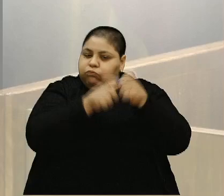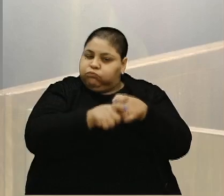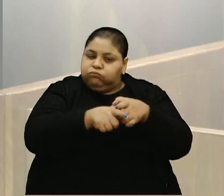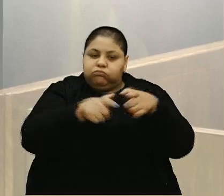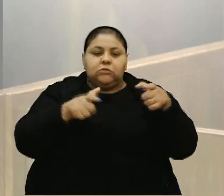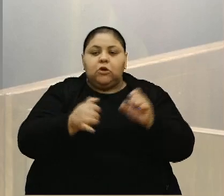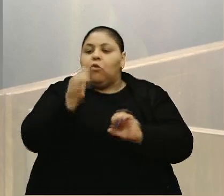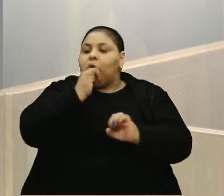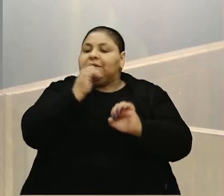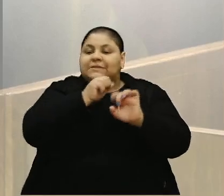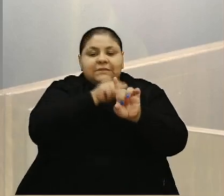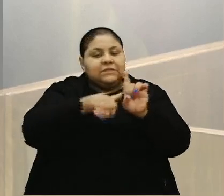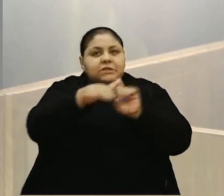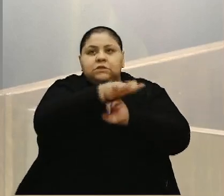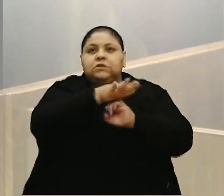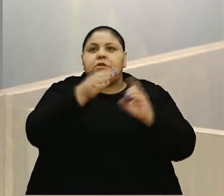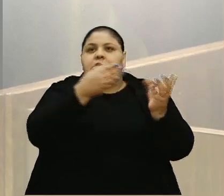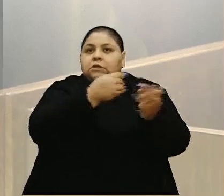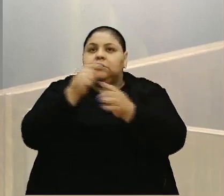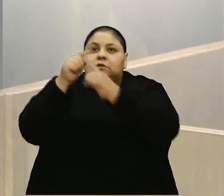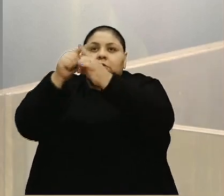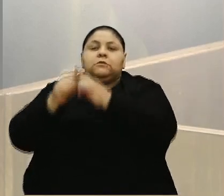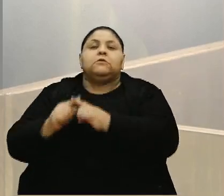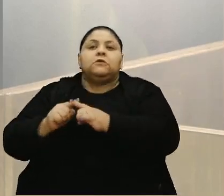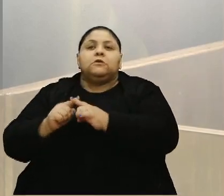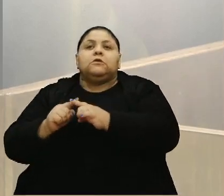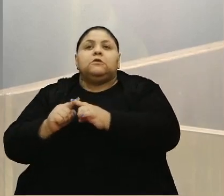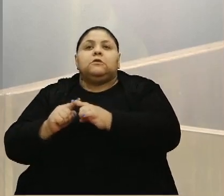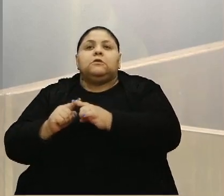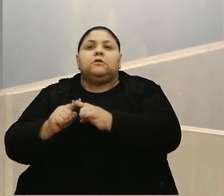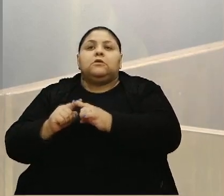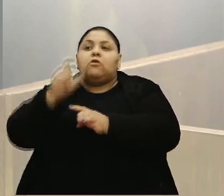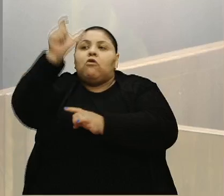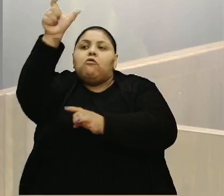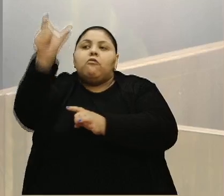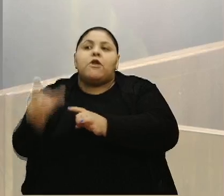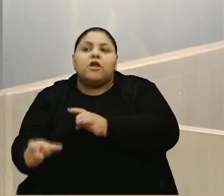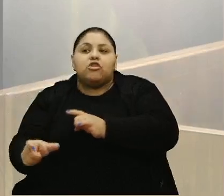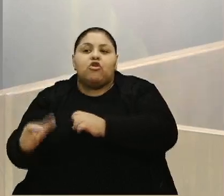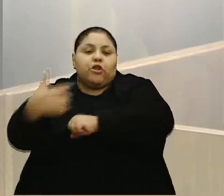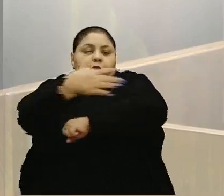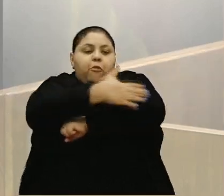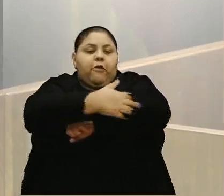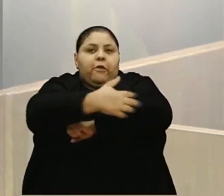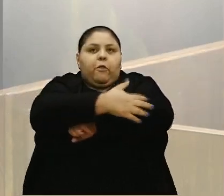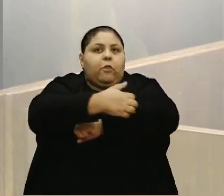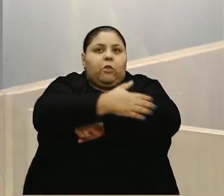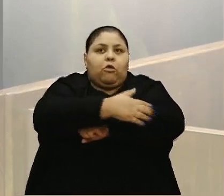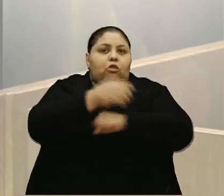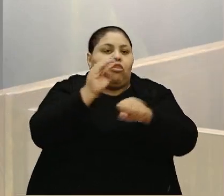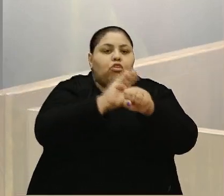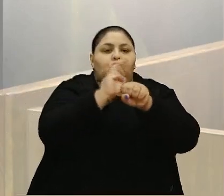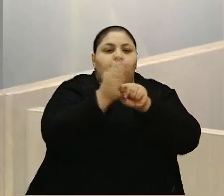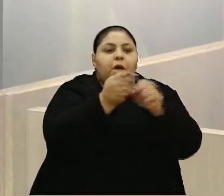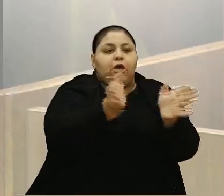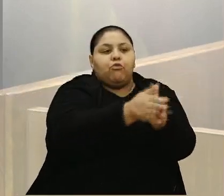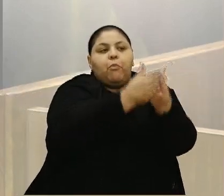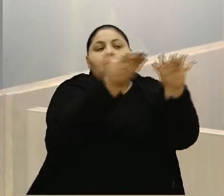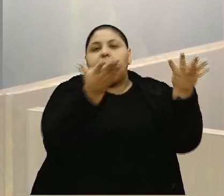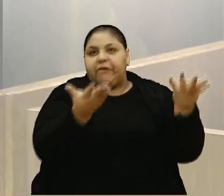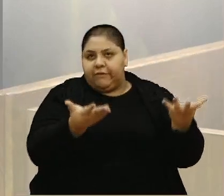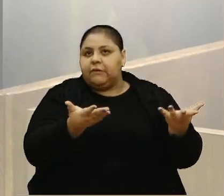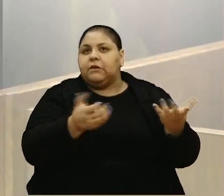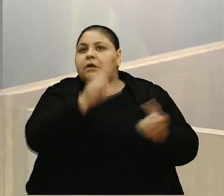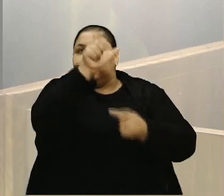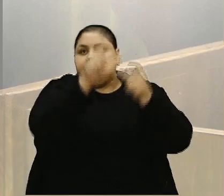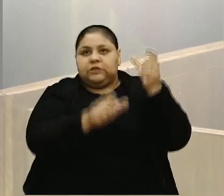para a sociedade, que muitas vezes é julgado quem? O morador, aquele que mora na periferia, que mora lá no bairro, é povão, é as